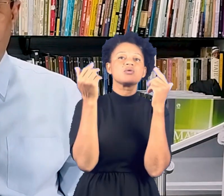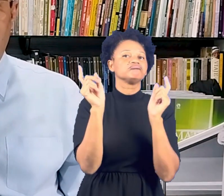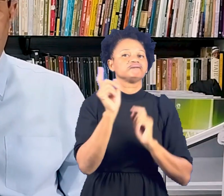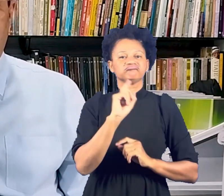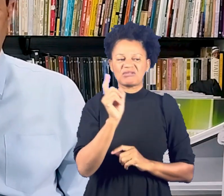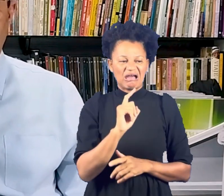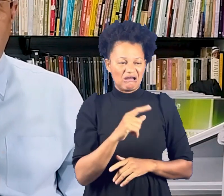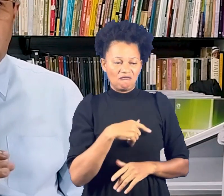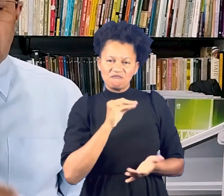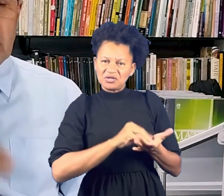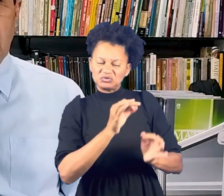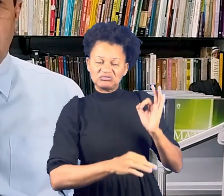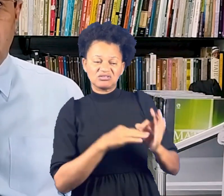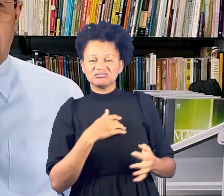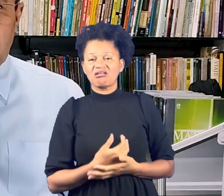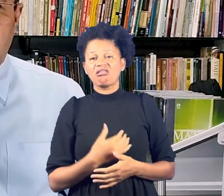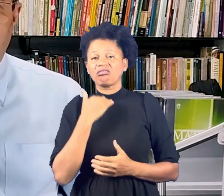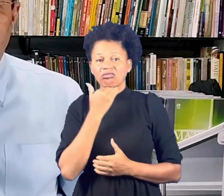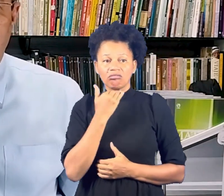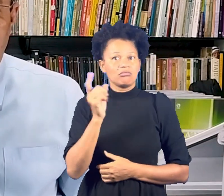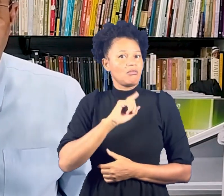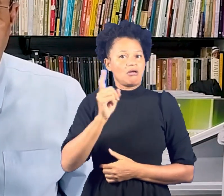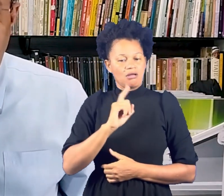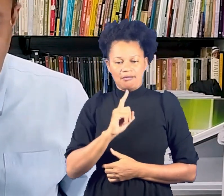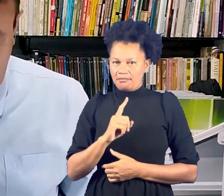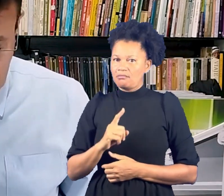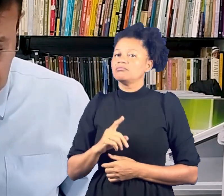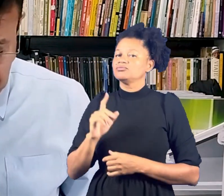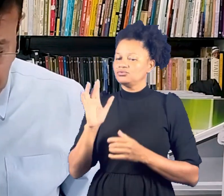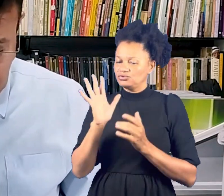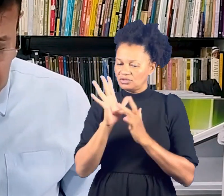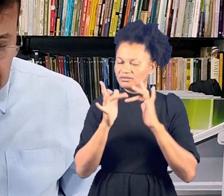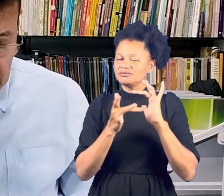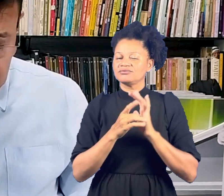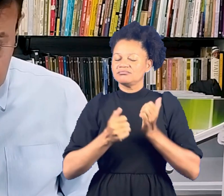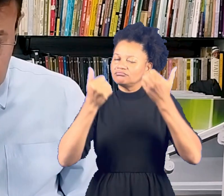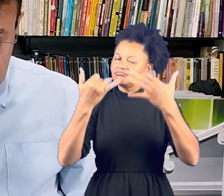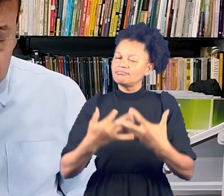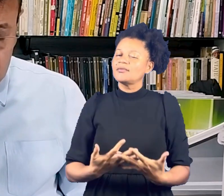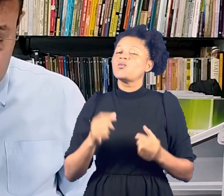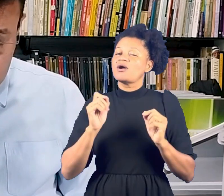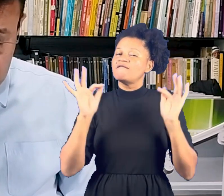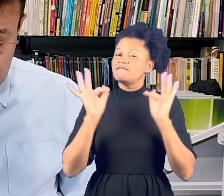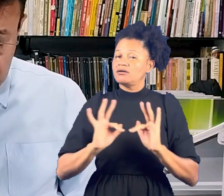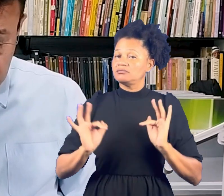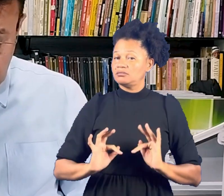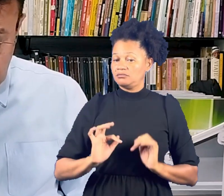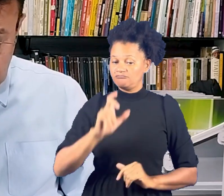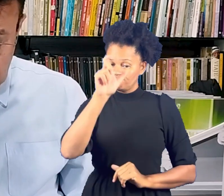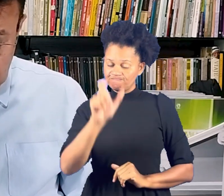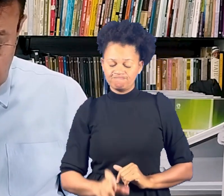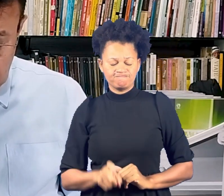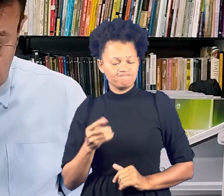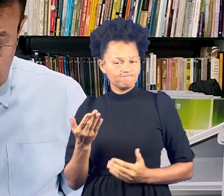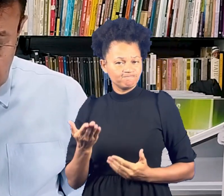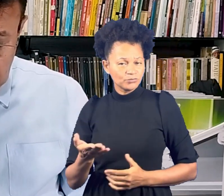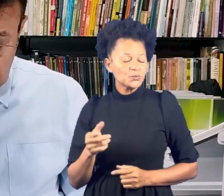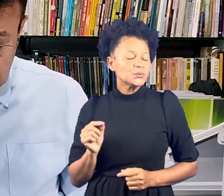se conforma com a injustiça. É uma das bem-aventuranças de Jesus, né? Que este homem,